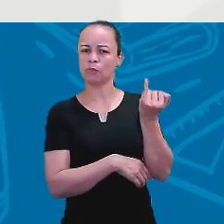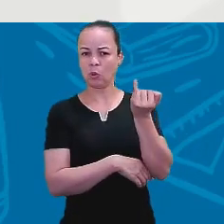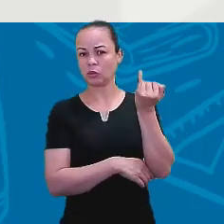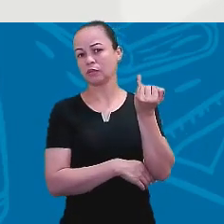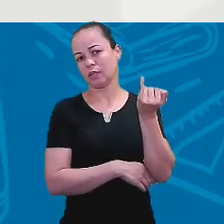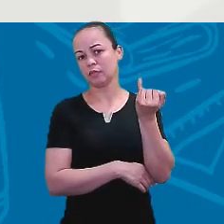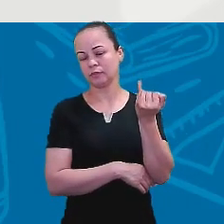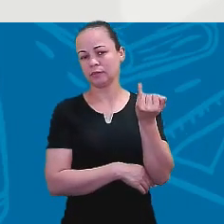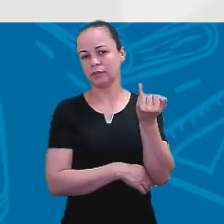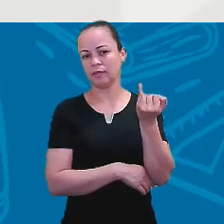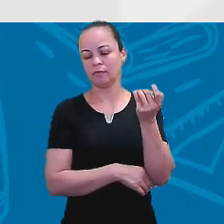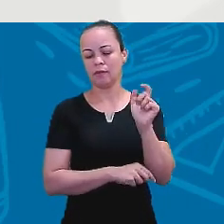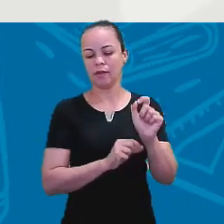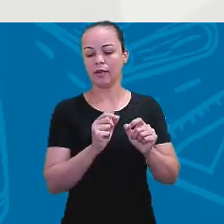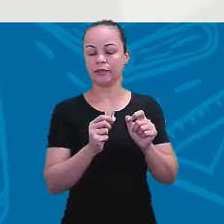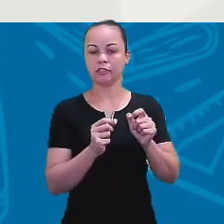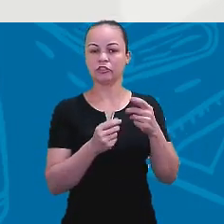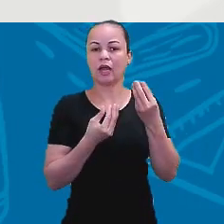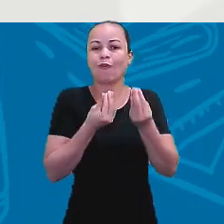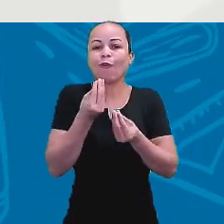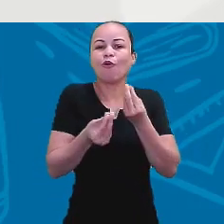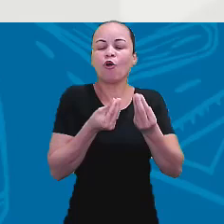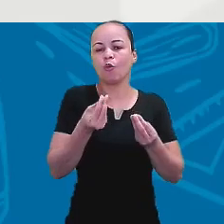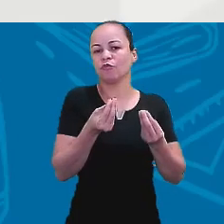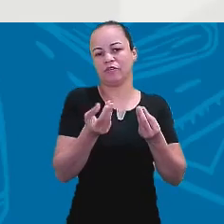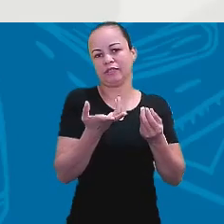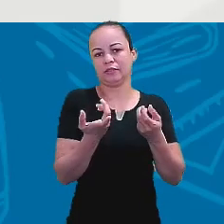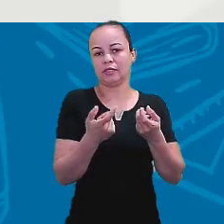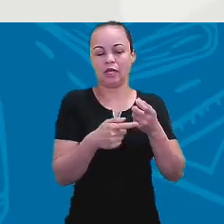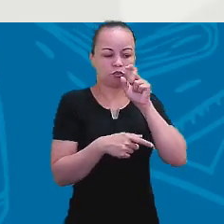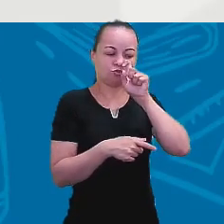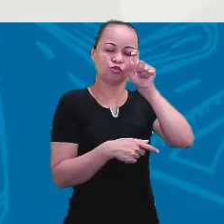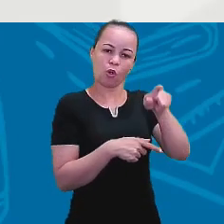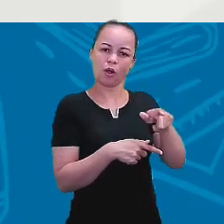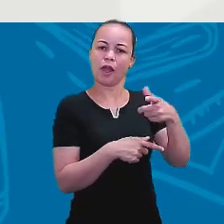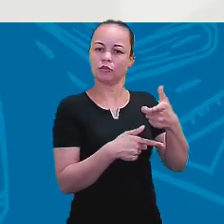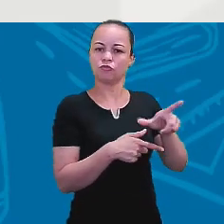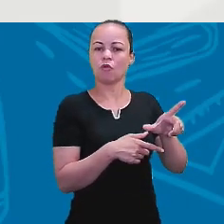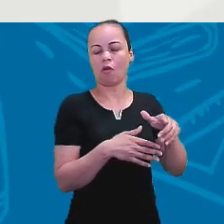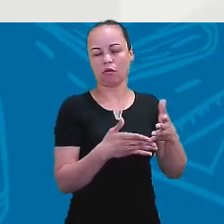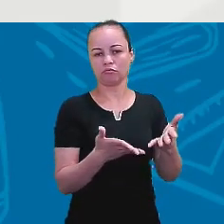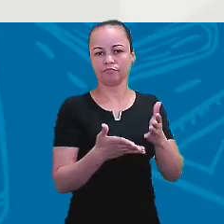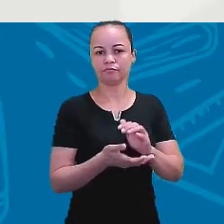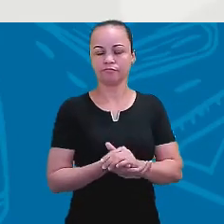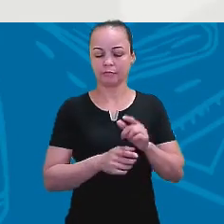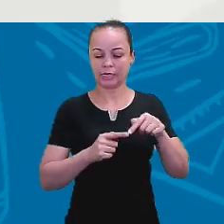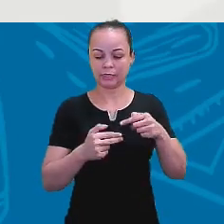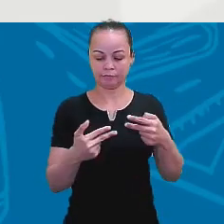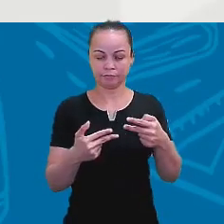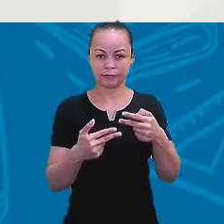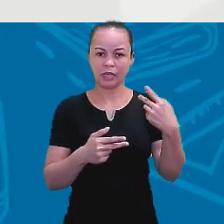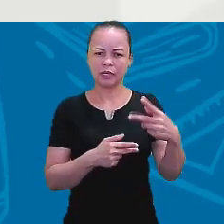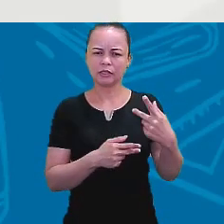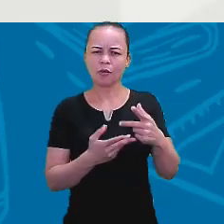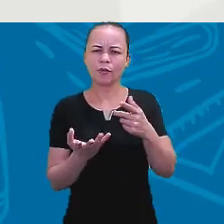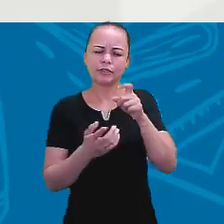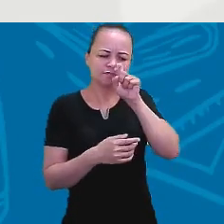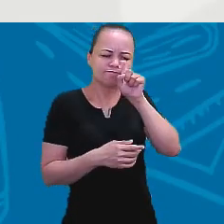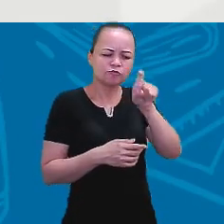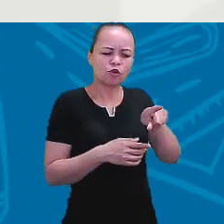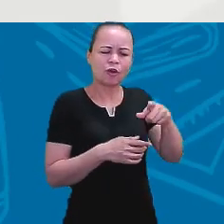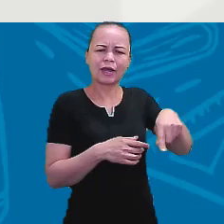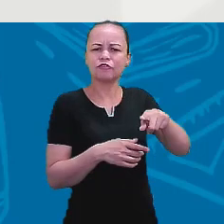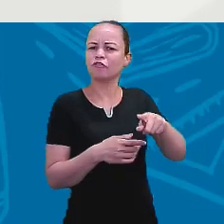importância está na maneira como a gente vai descartar esse resíduo. Muitas vezes esse resíduo ele é descartado de